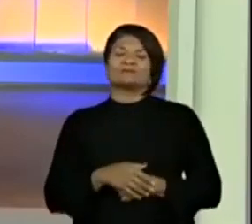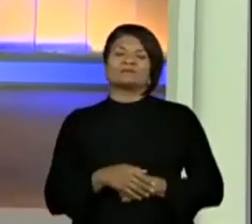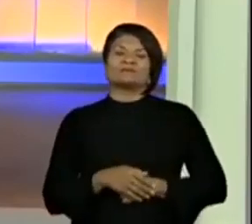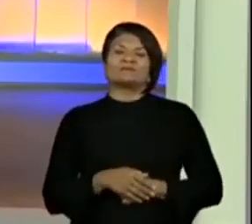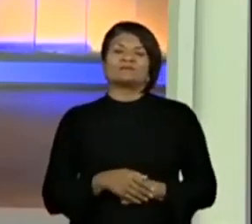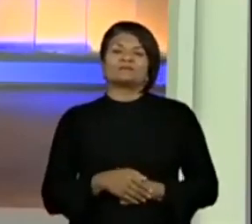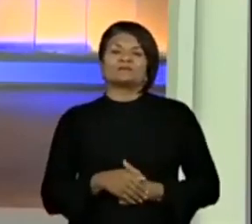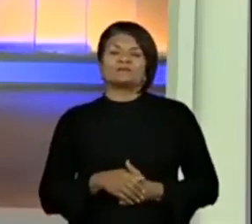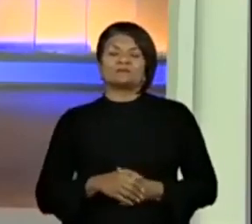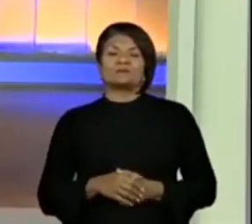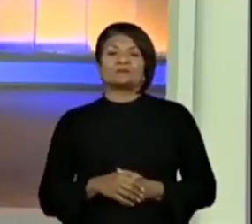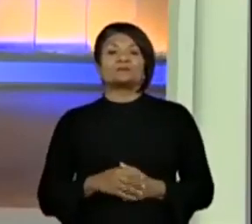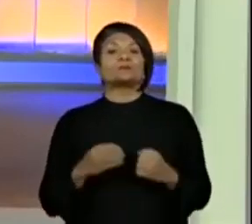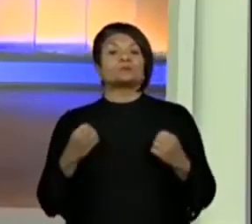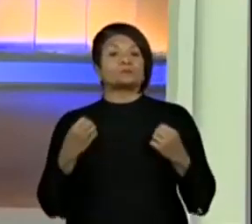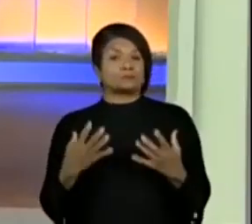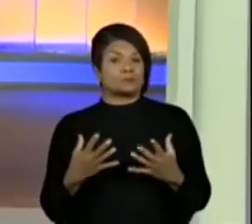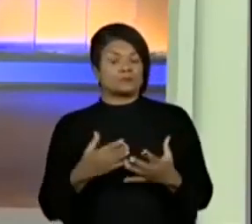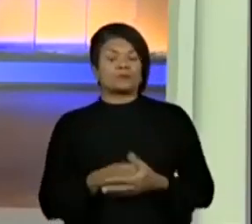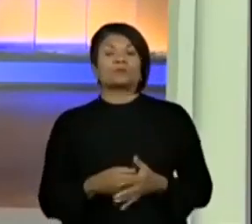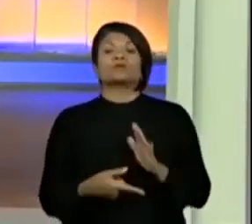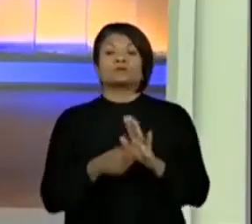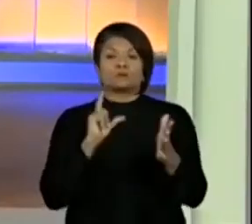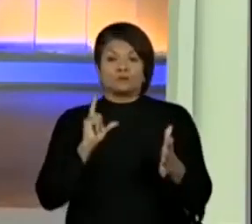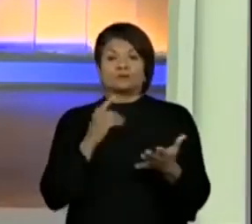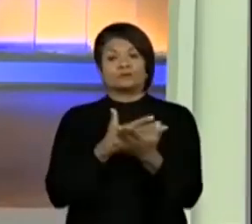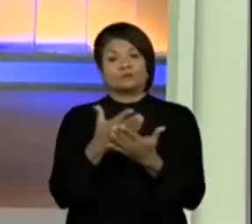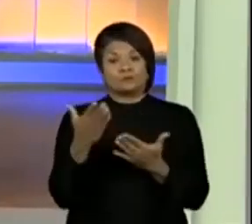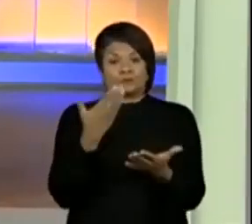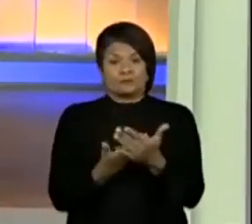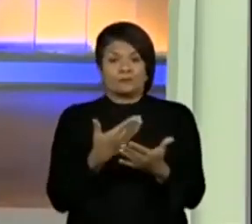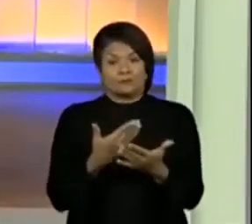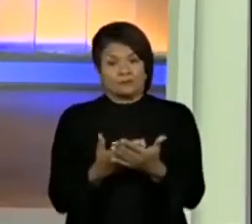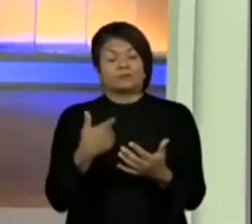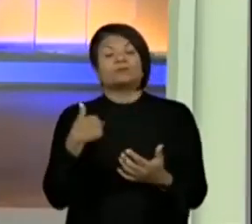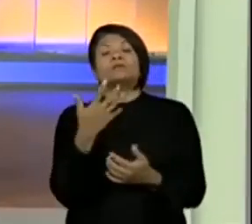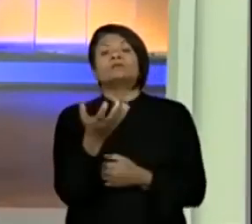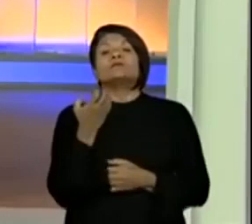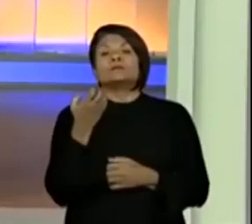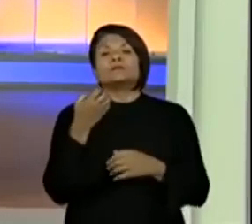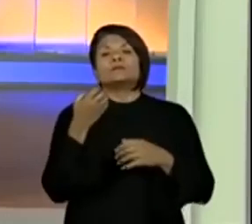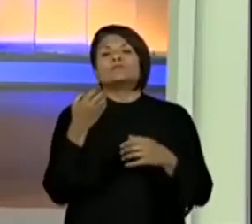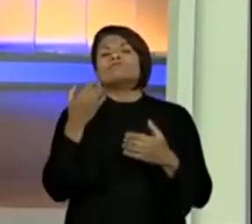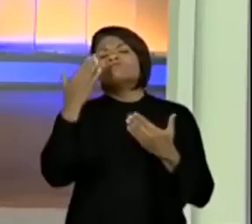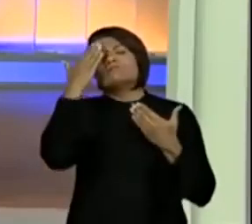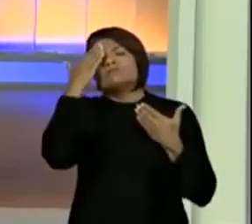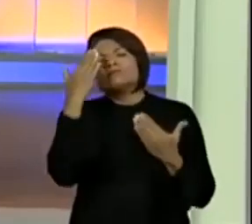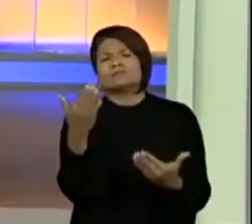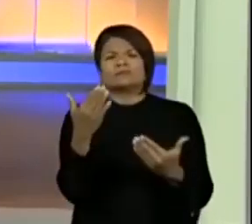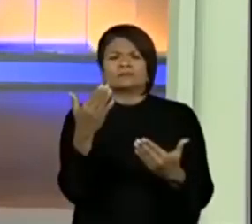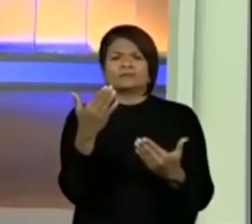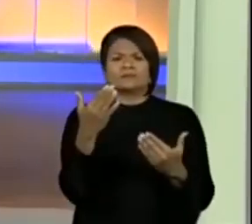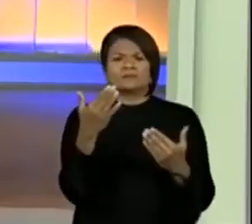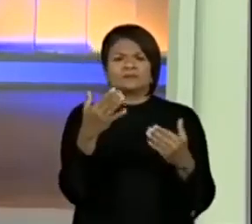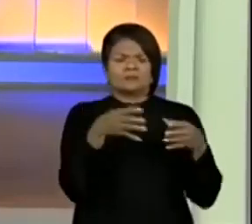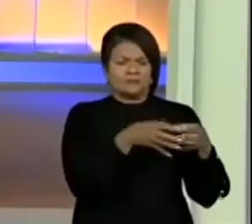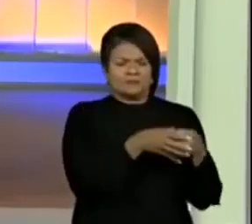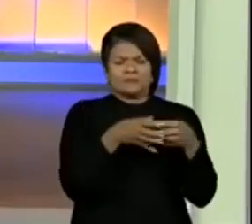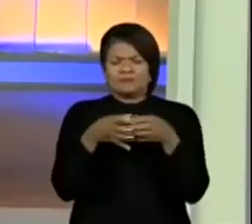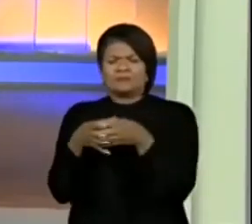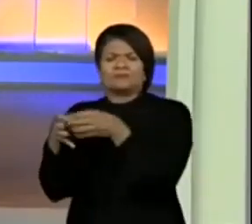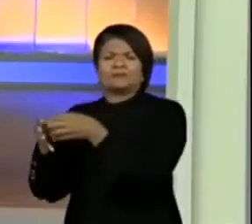eles. Bom, antes da gente começar a aula, eu quero dar meus agradecimentos aqui para 3 grupos de